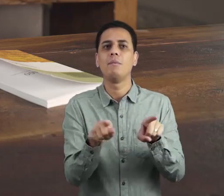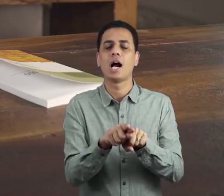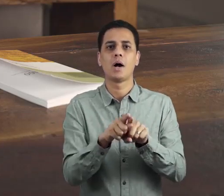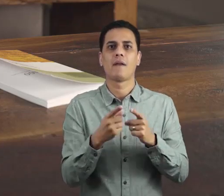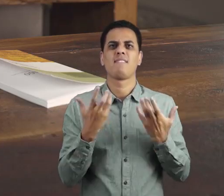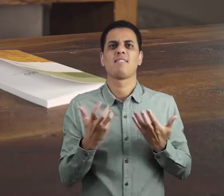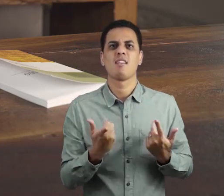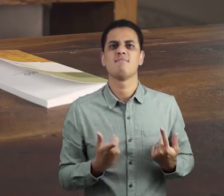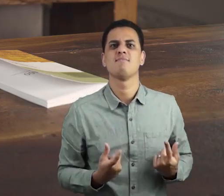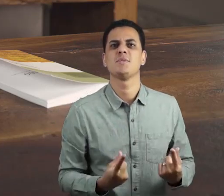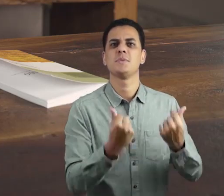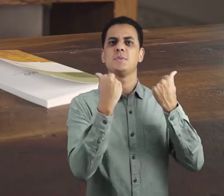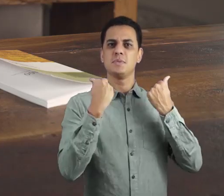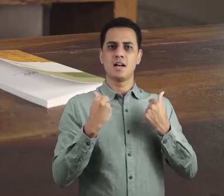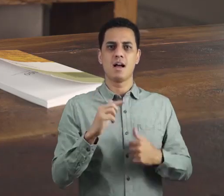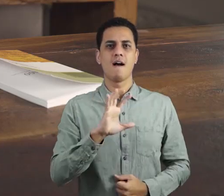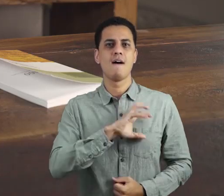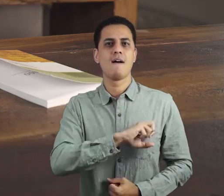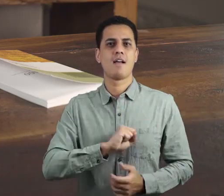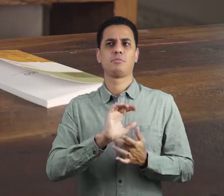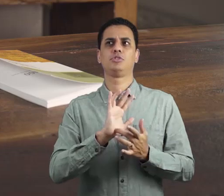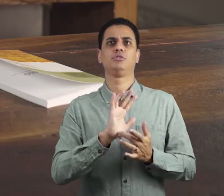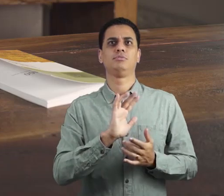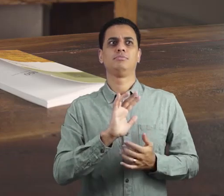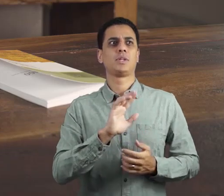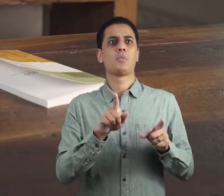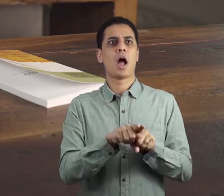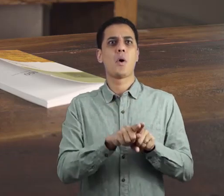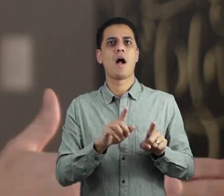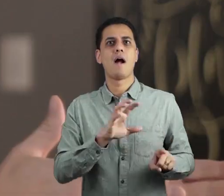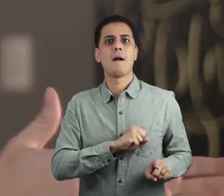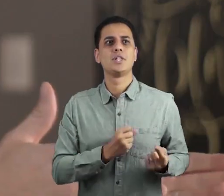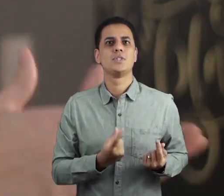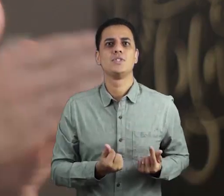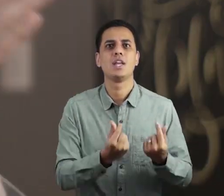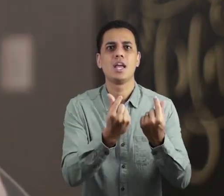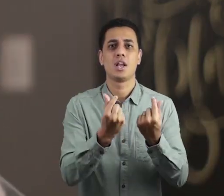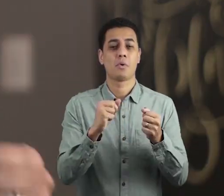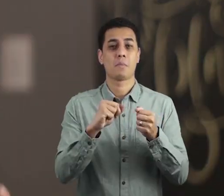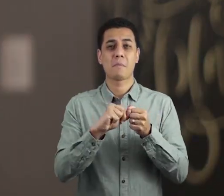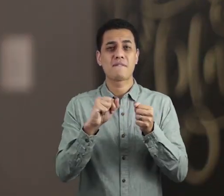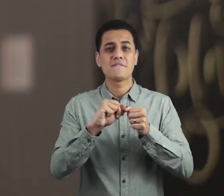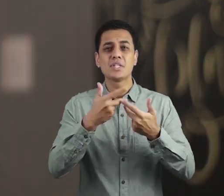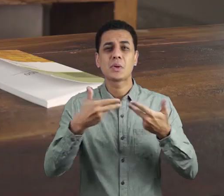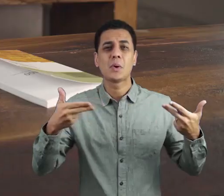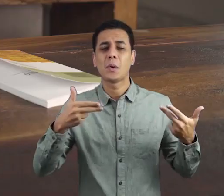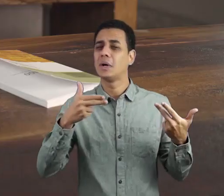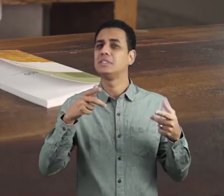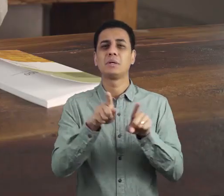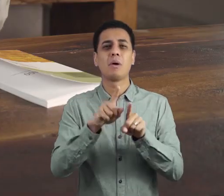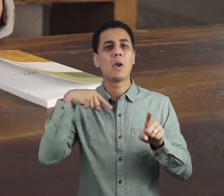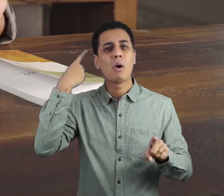tão loucas, né? Famílias foram destruídas, filhos mataram pais por herança, irmão já matou o outro por questão